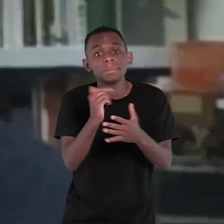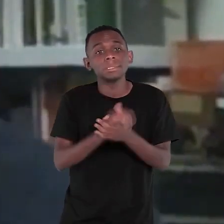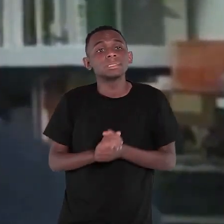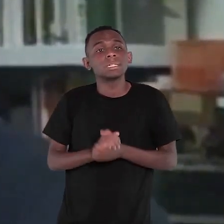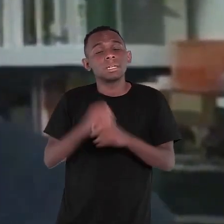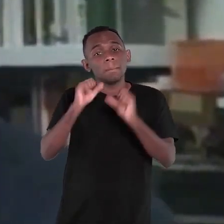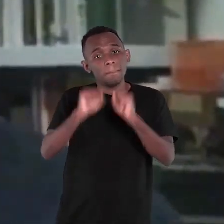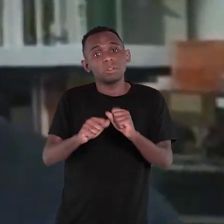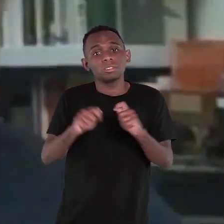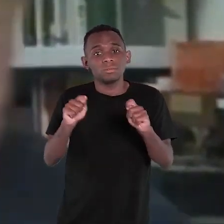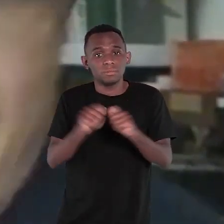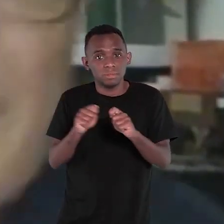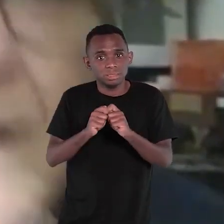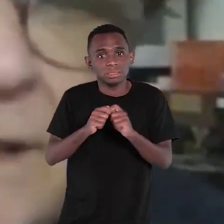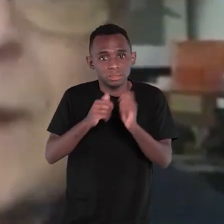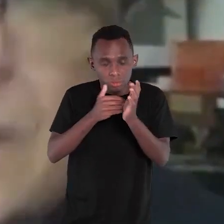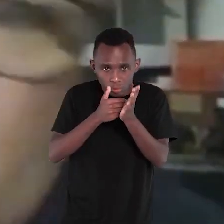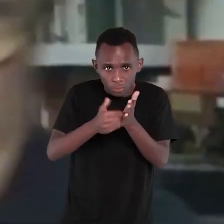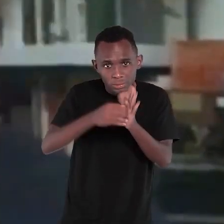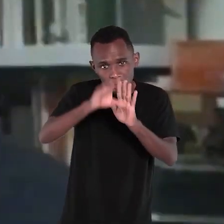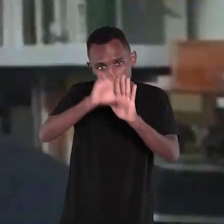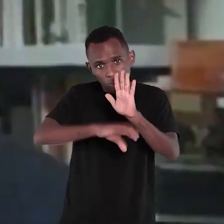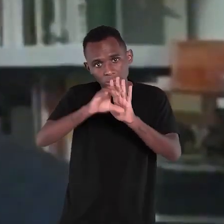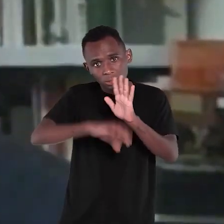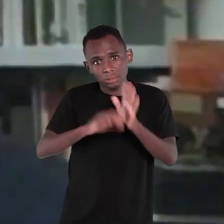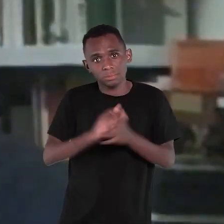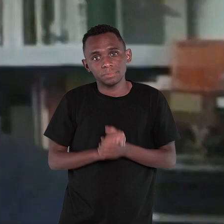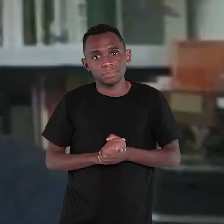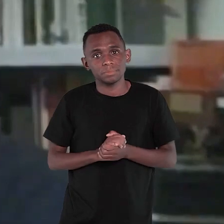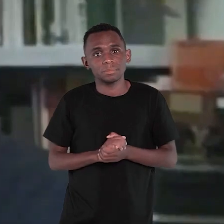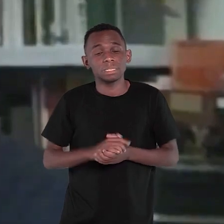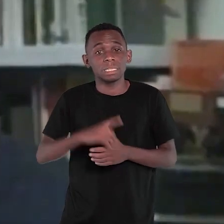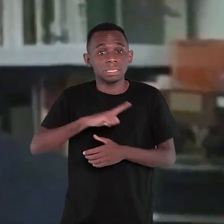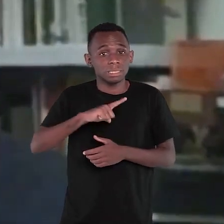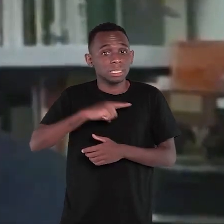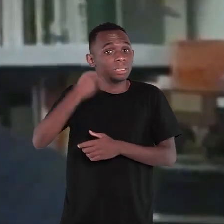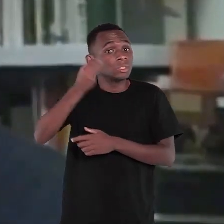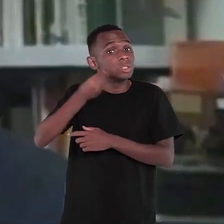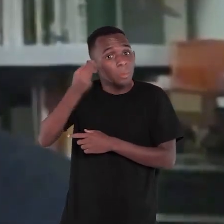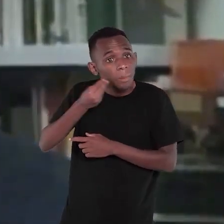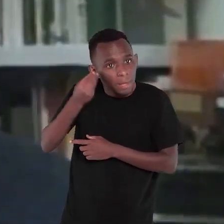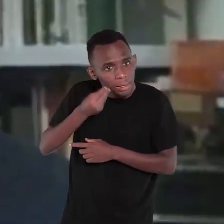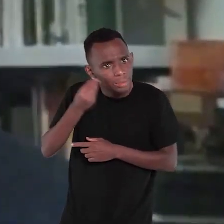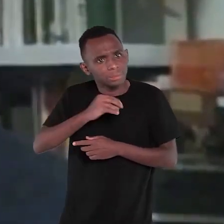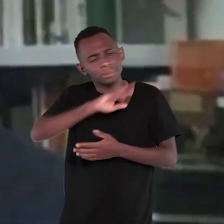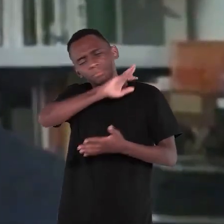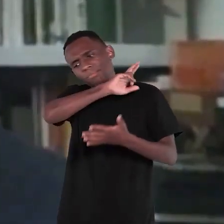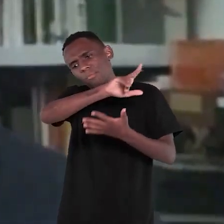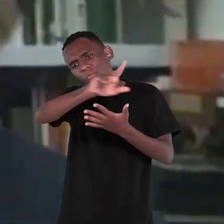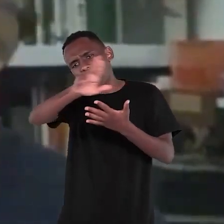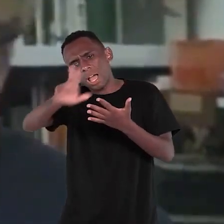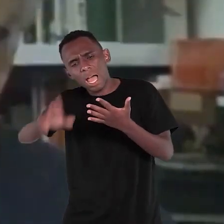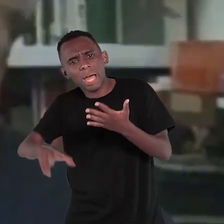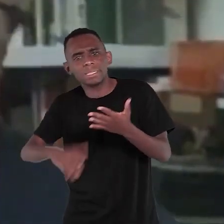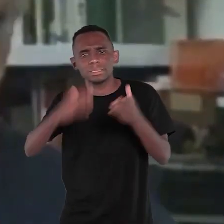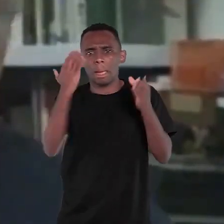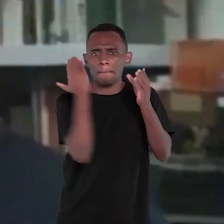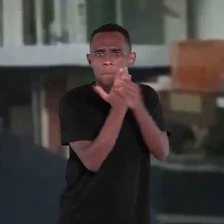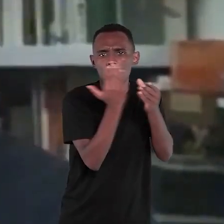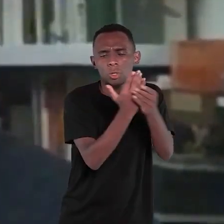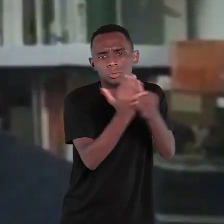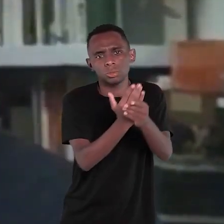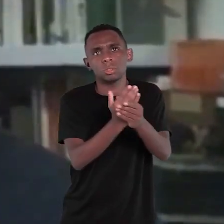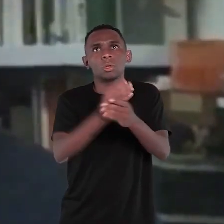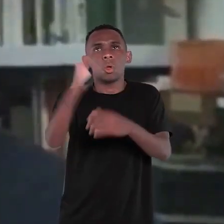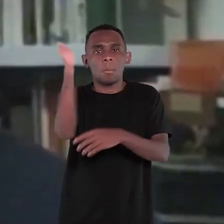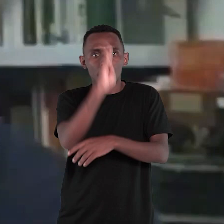ser feitos a partir desse conceito, né? Existem experiências luminosas de